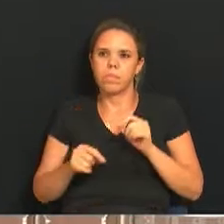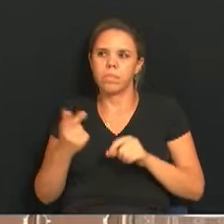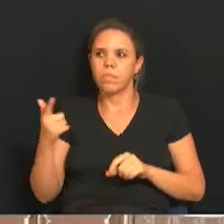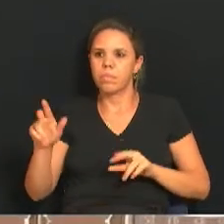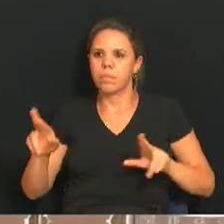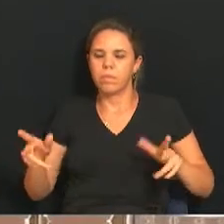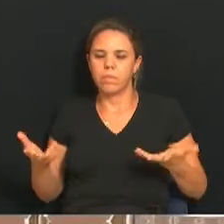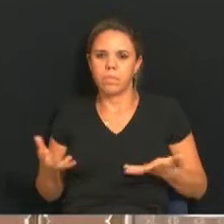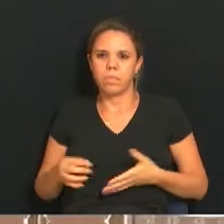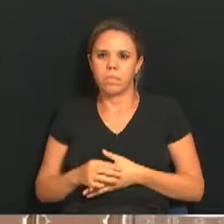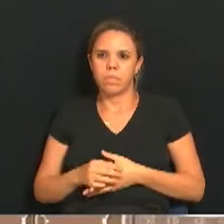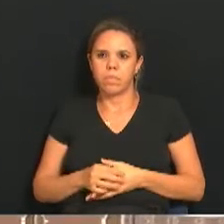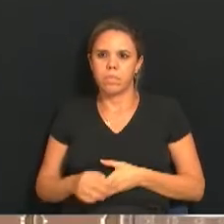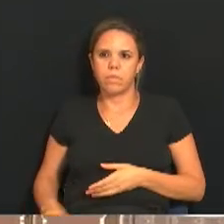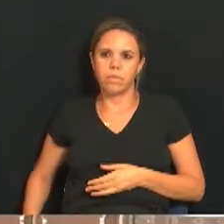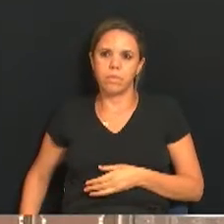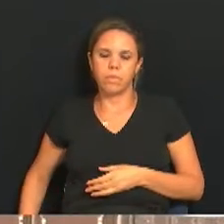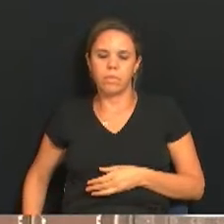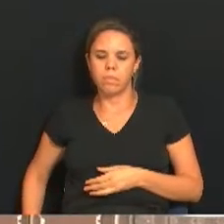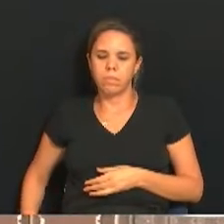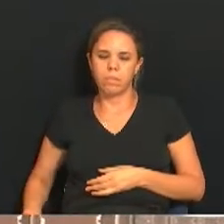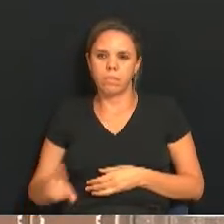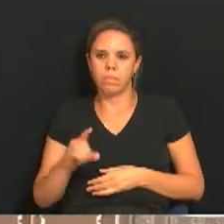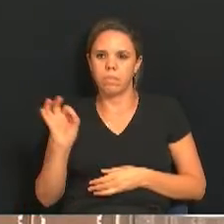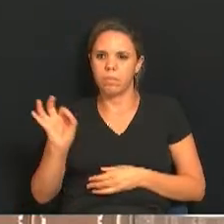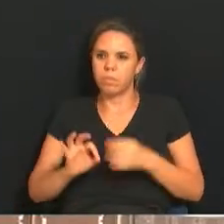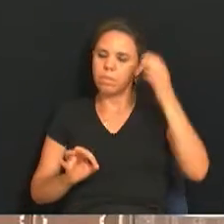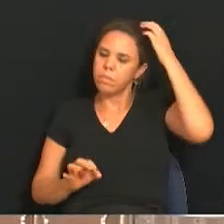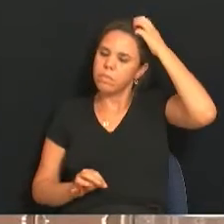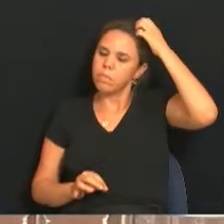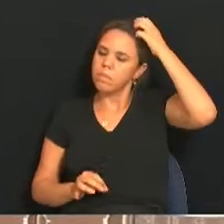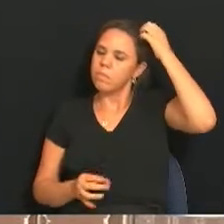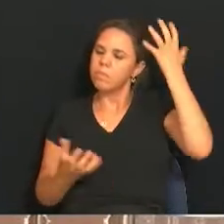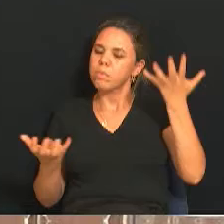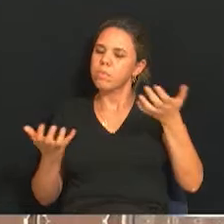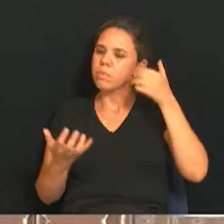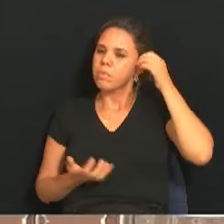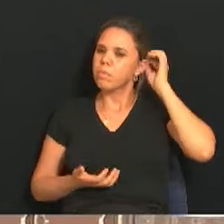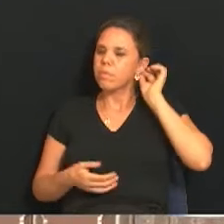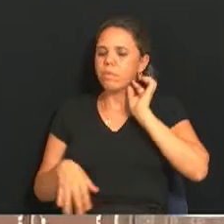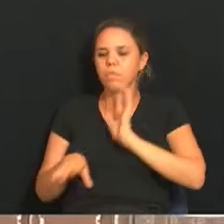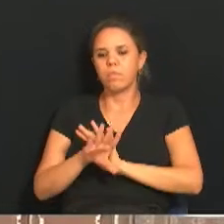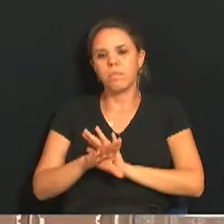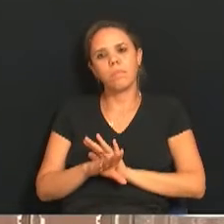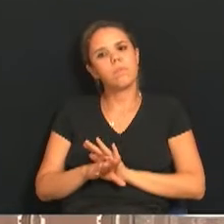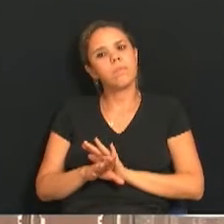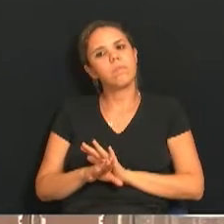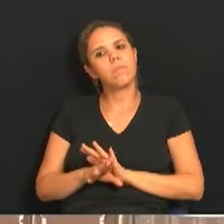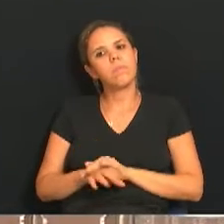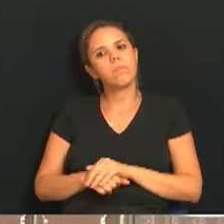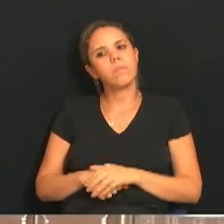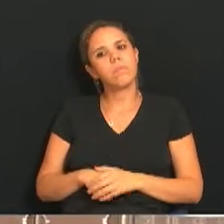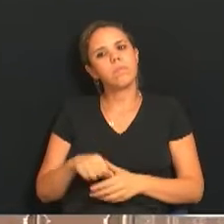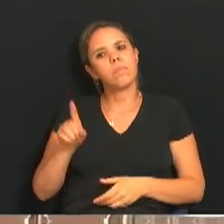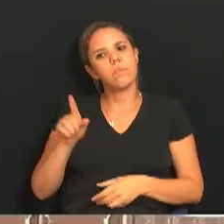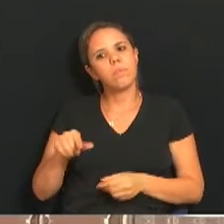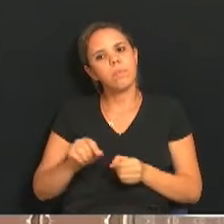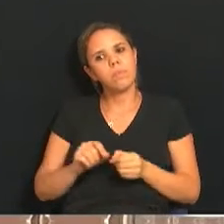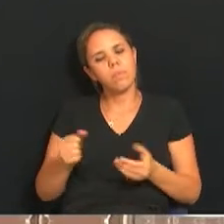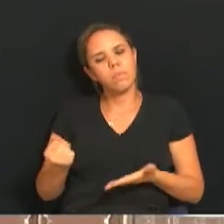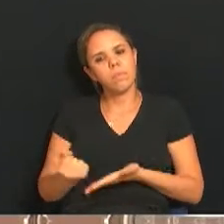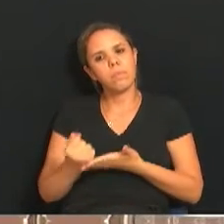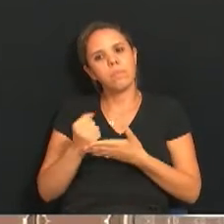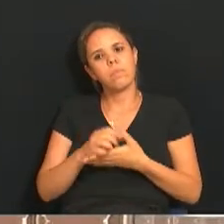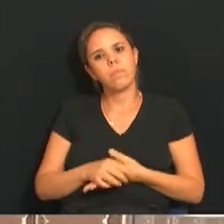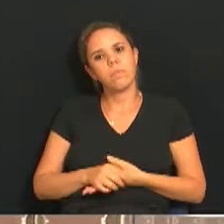queira, talvez não seja 100% da forma que talvez alguns queiram, mas a gente tem que chegar em algum denominador, e isso tem que ser favorável para